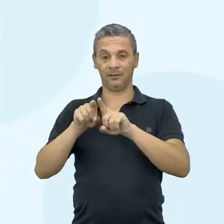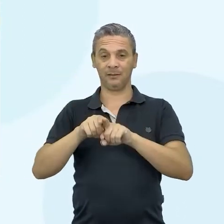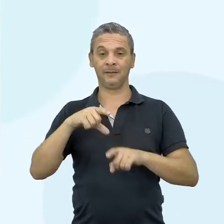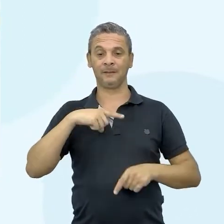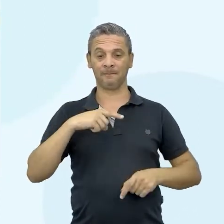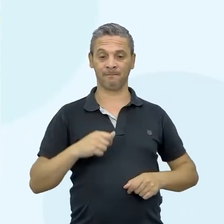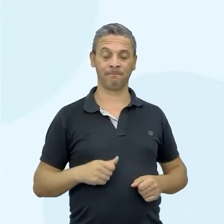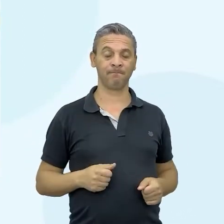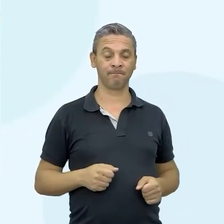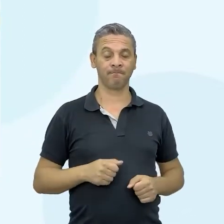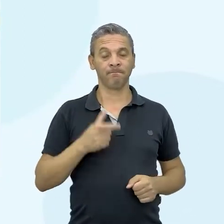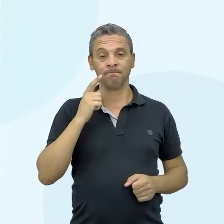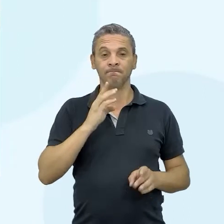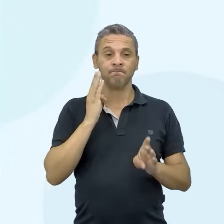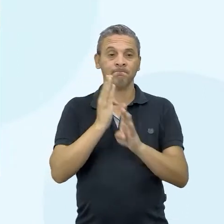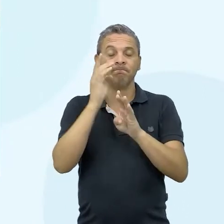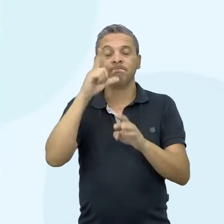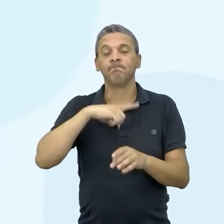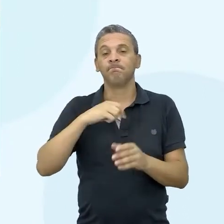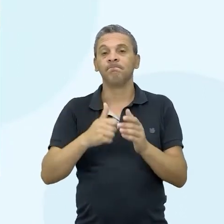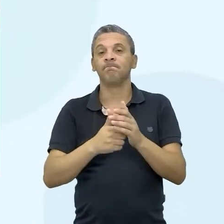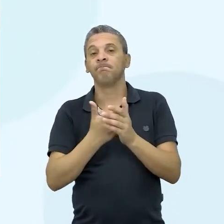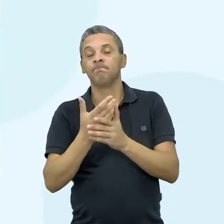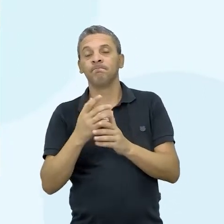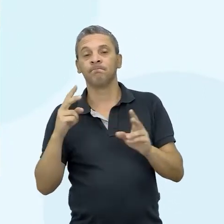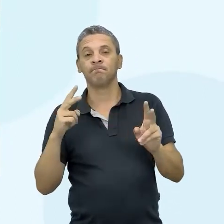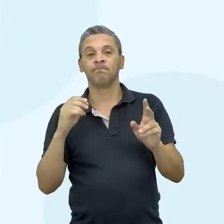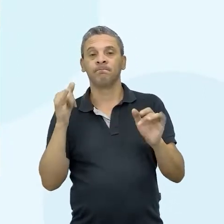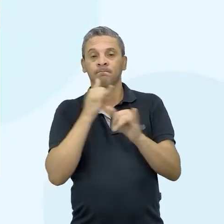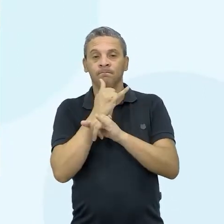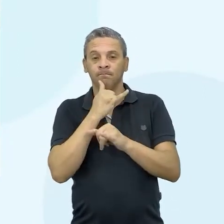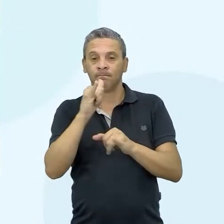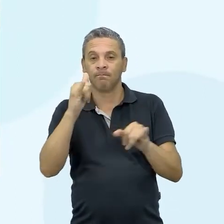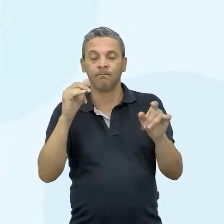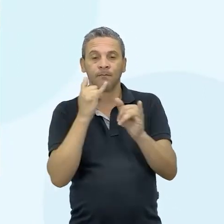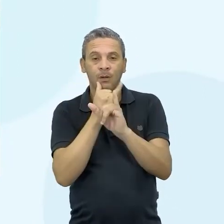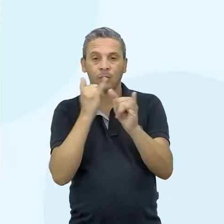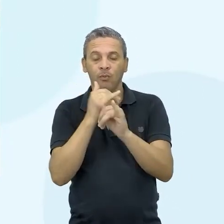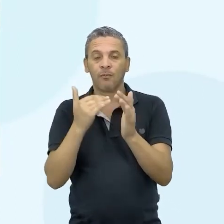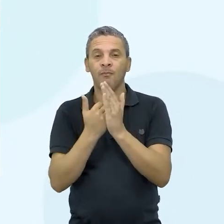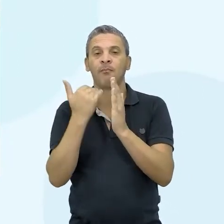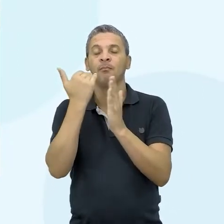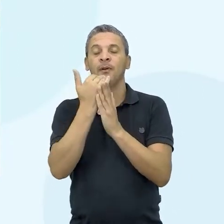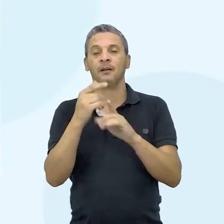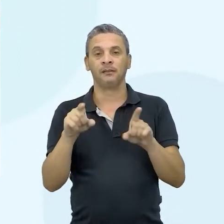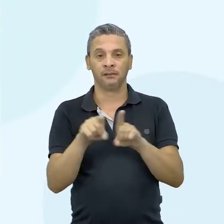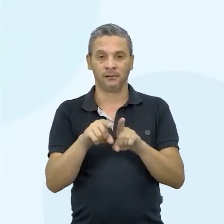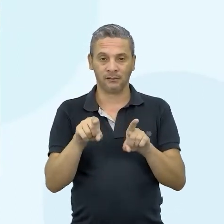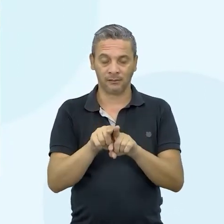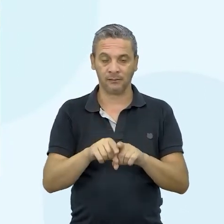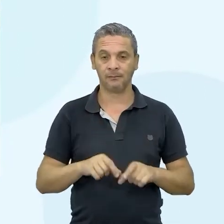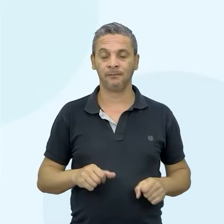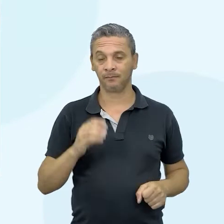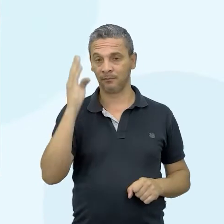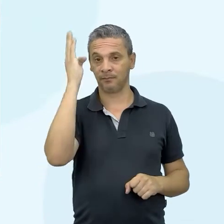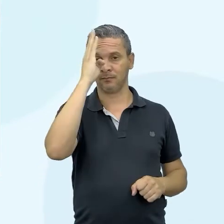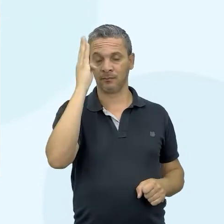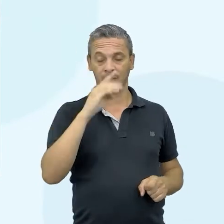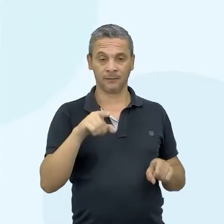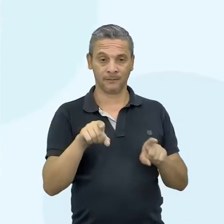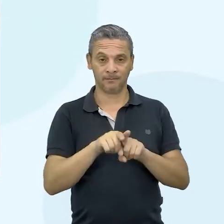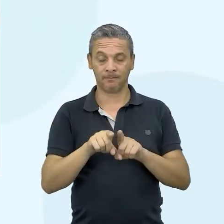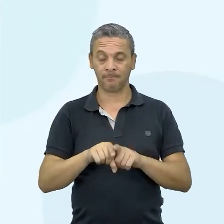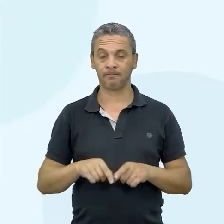pesquisa mais apurada para descobrir, então, qual é a produção, né, energética do Brasil